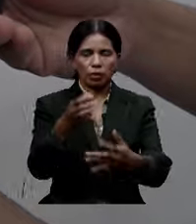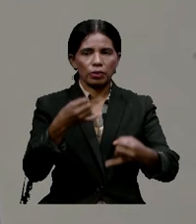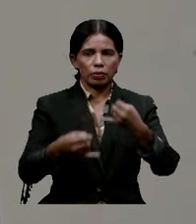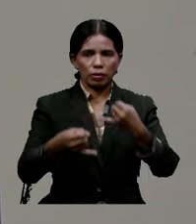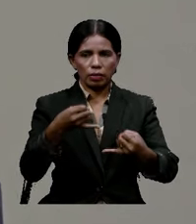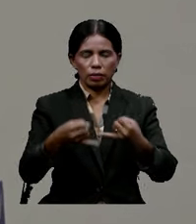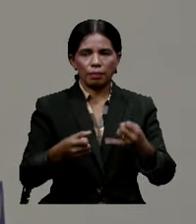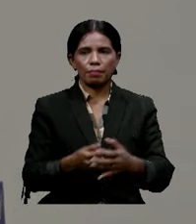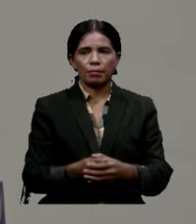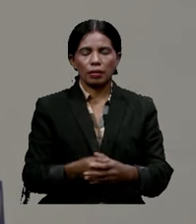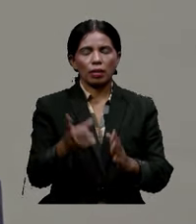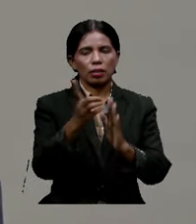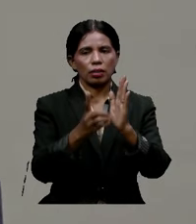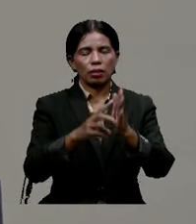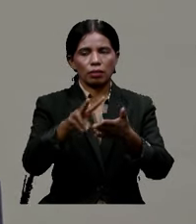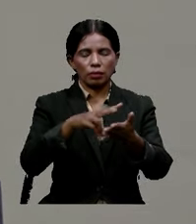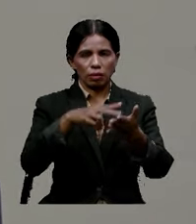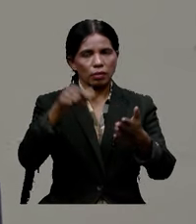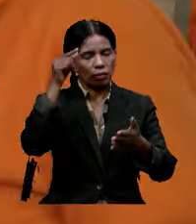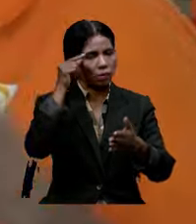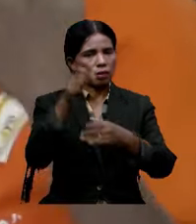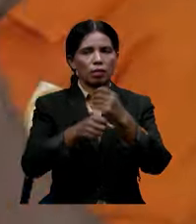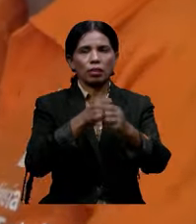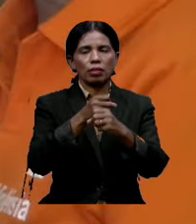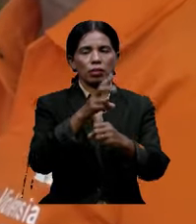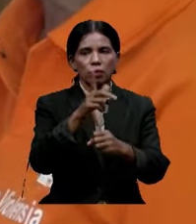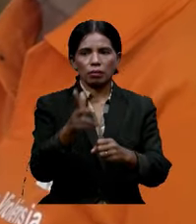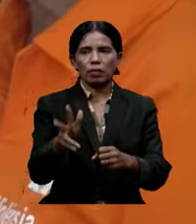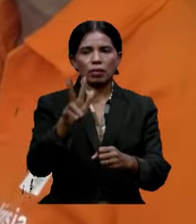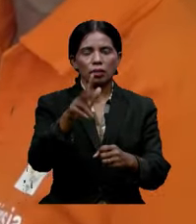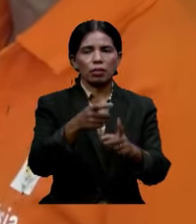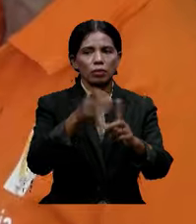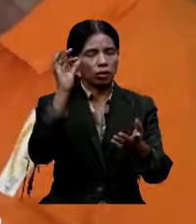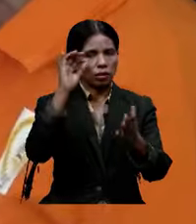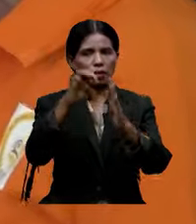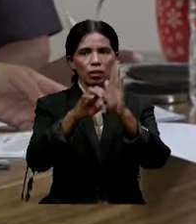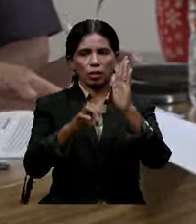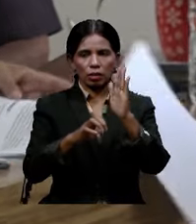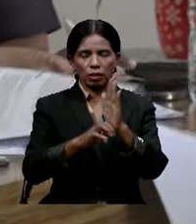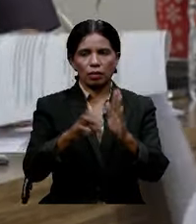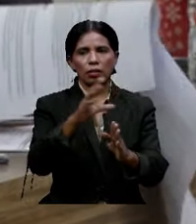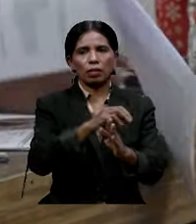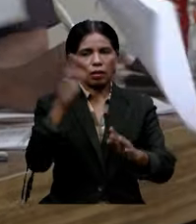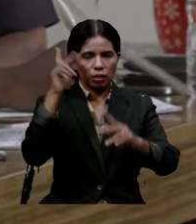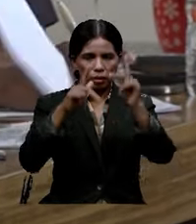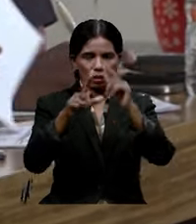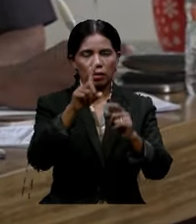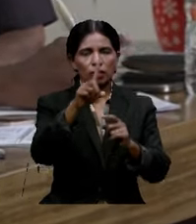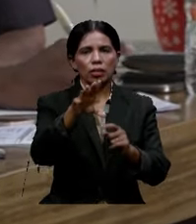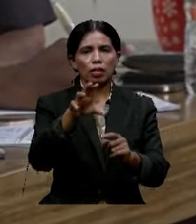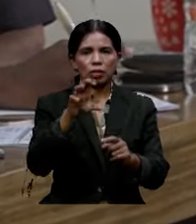dado recapitulação violência baseada em gênero e atinang riuroron rosintolo o si secretário estado igualdade caso atustolo